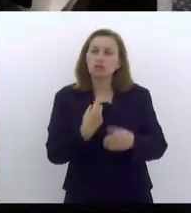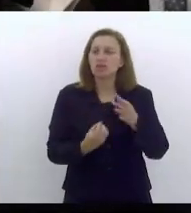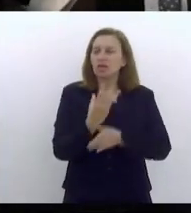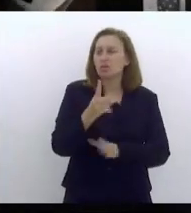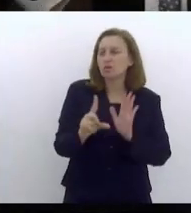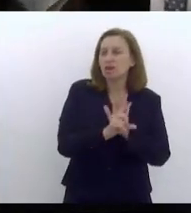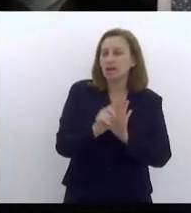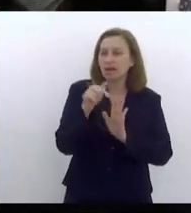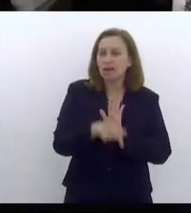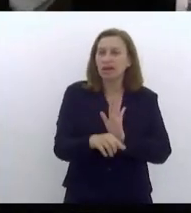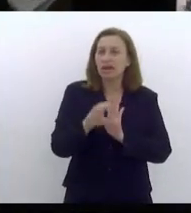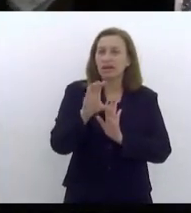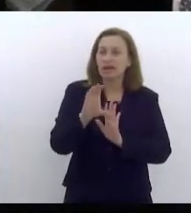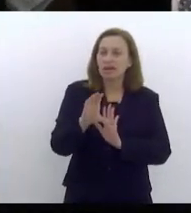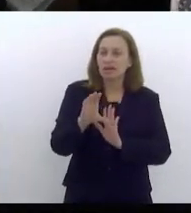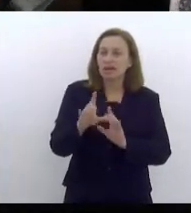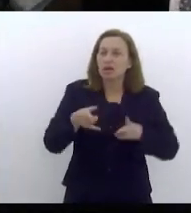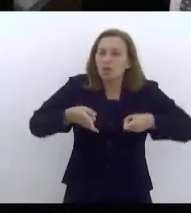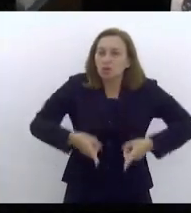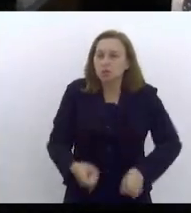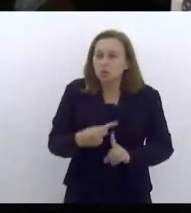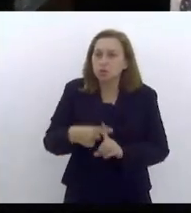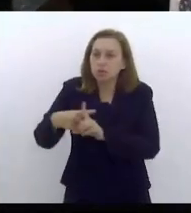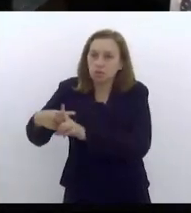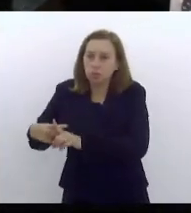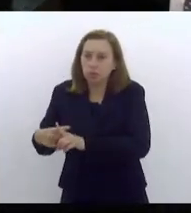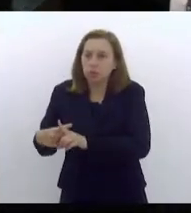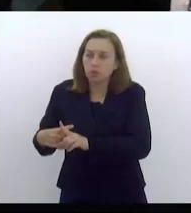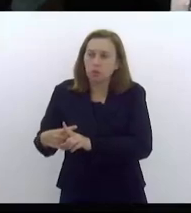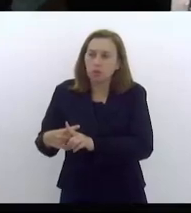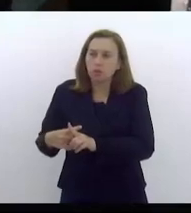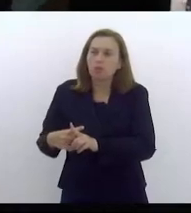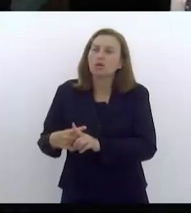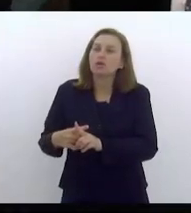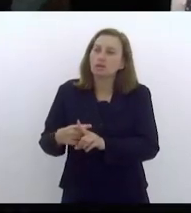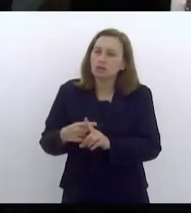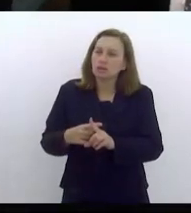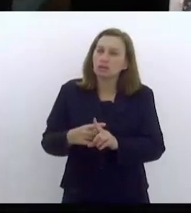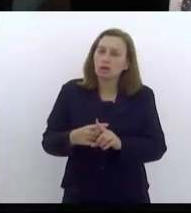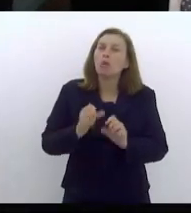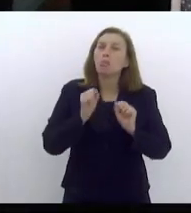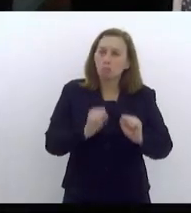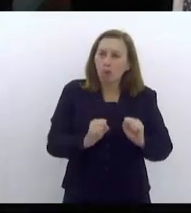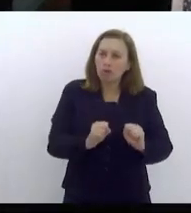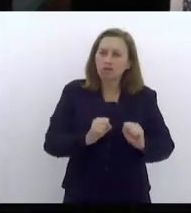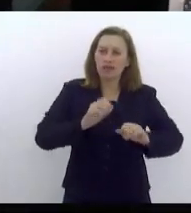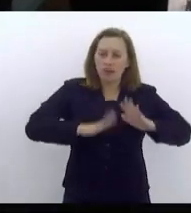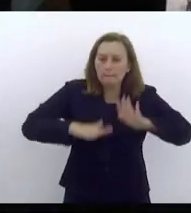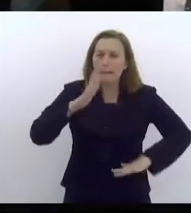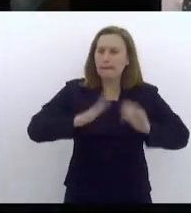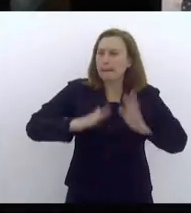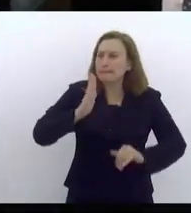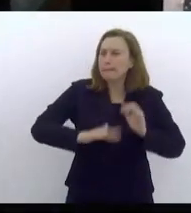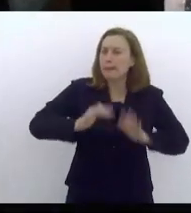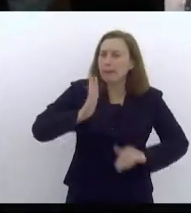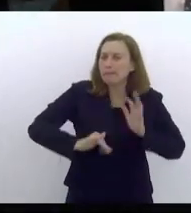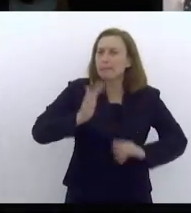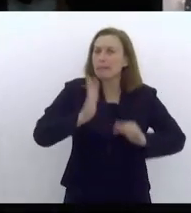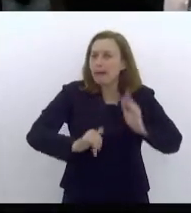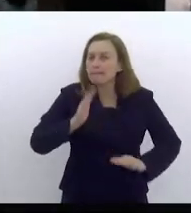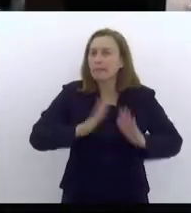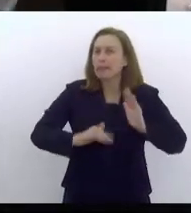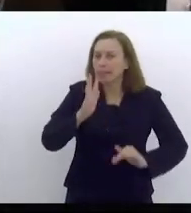é cemitérios. No cemitério pode e deve levar tabaco. Então, é importante